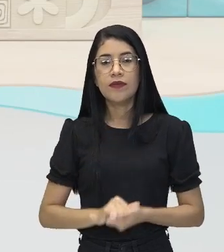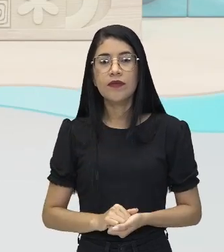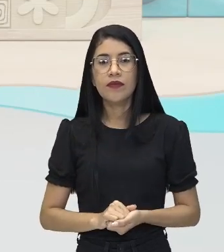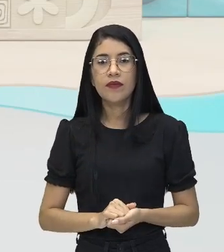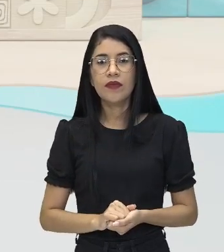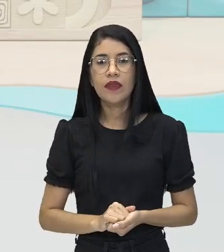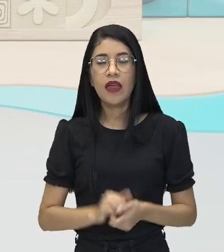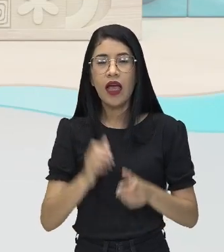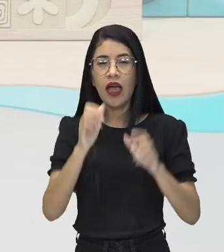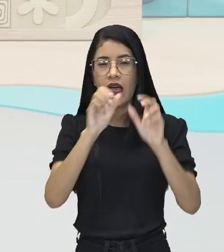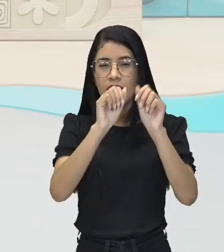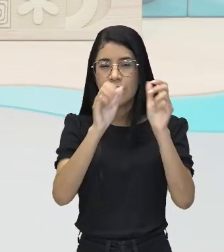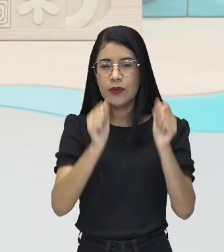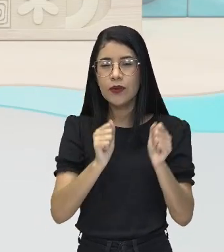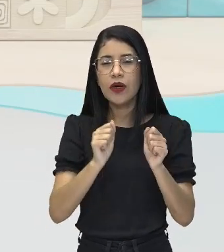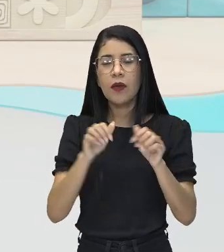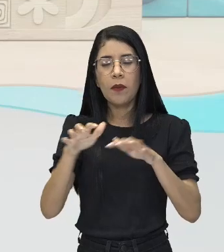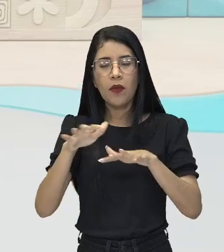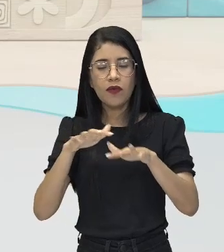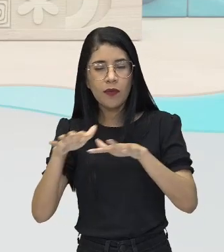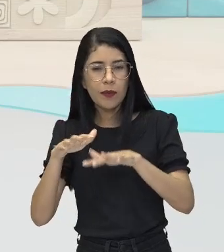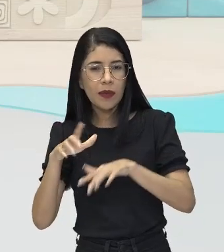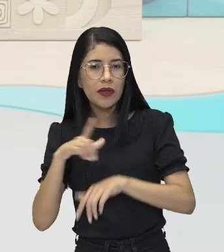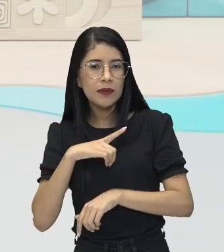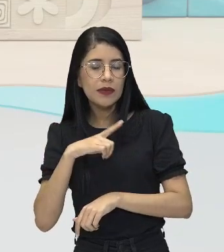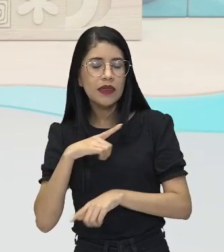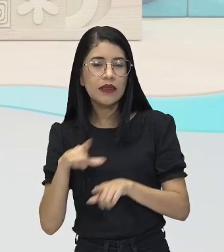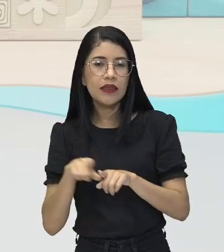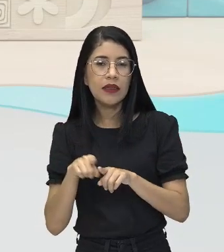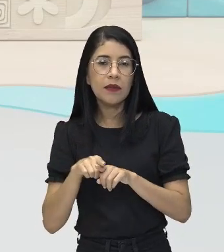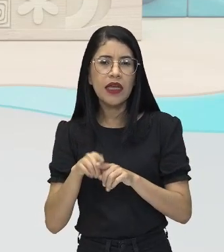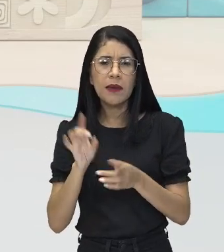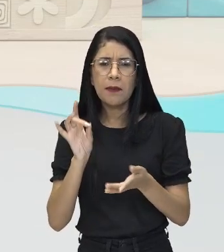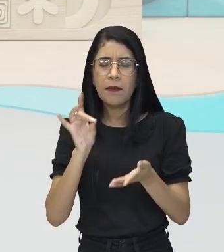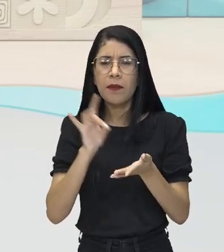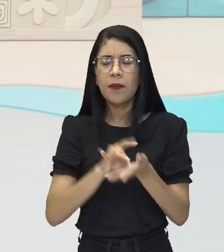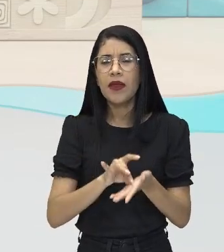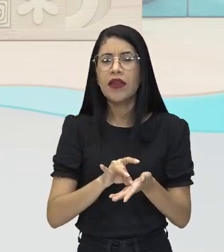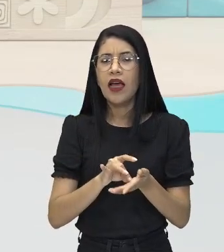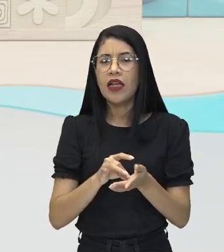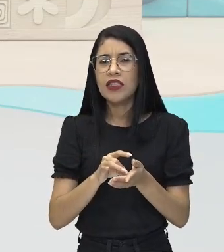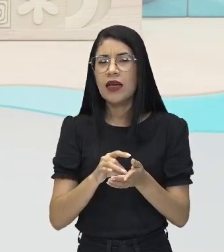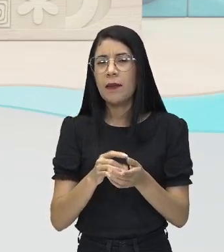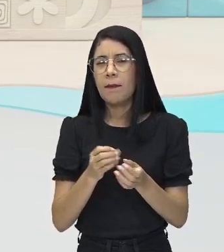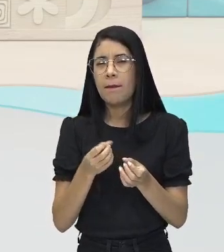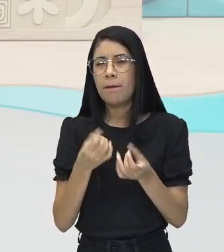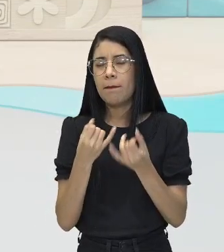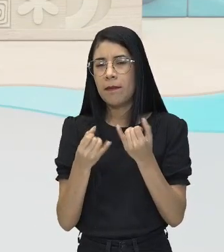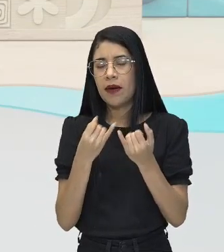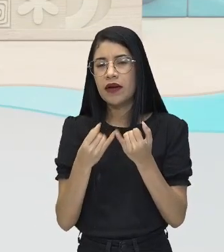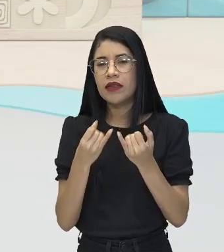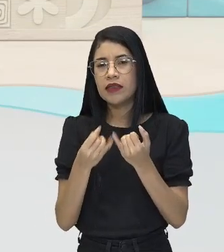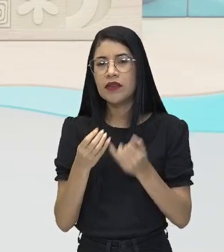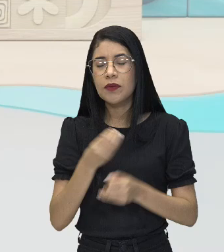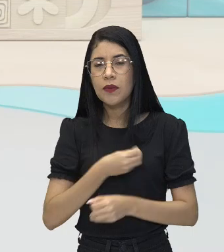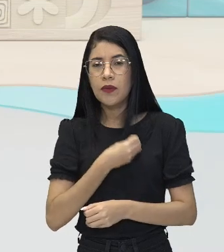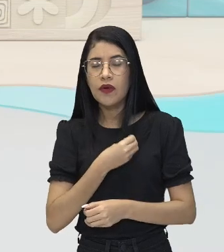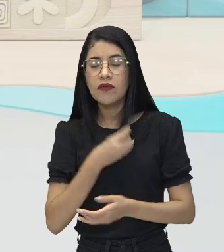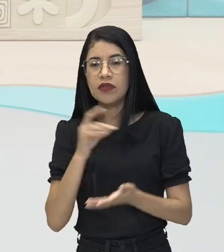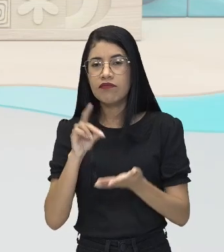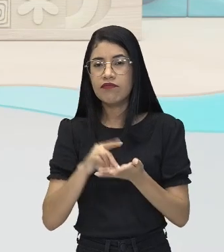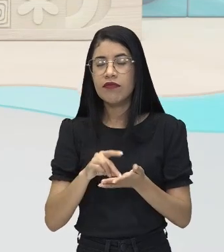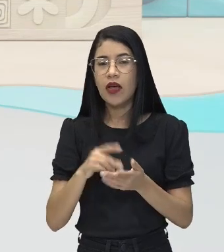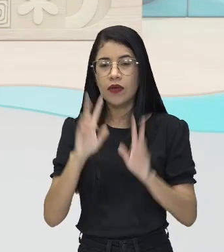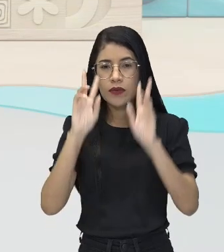mais mobilidade, já estão vestuárias, são muito mais realistas, bem próximo do ser